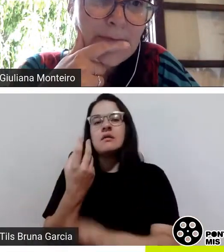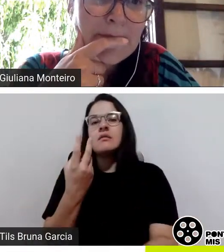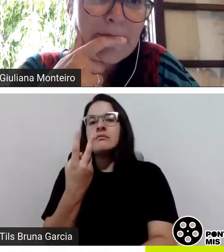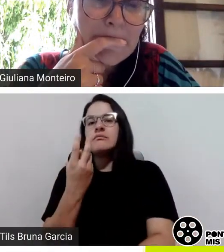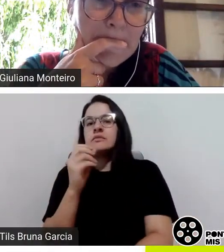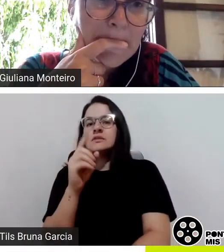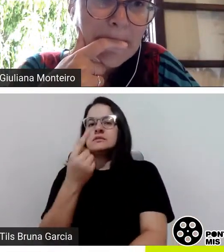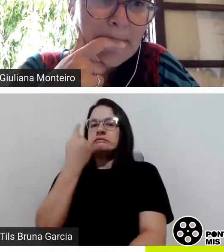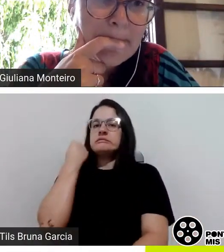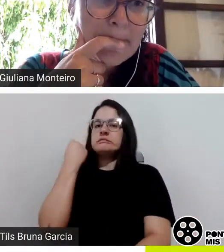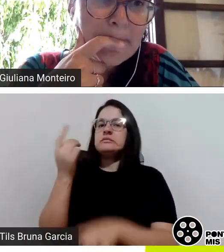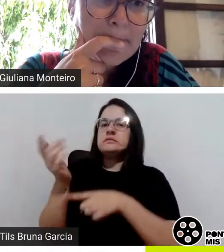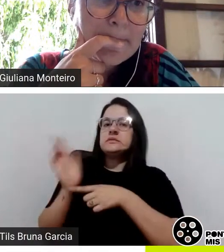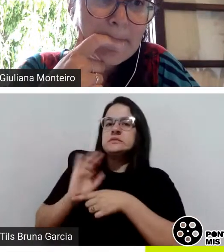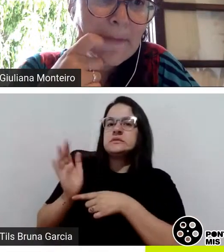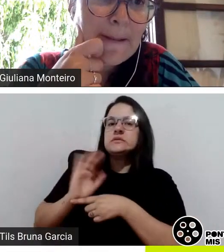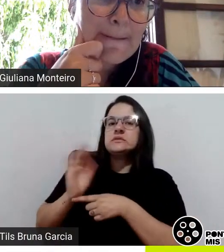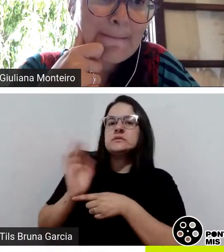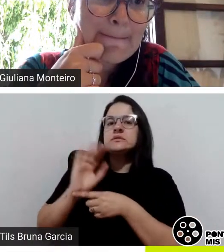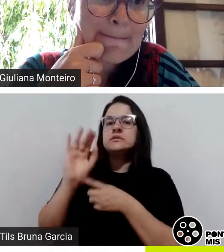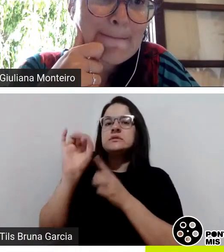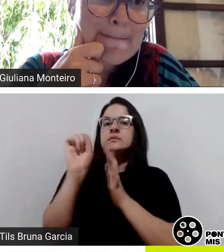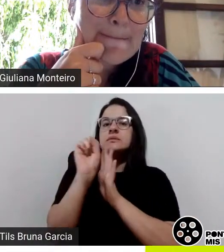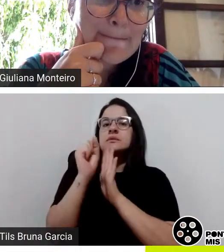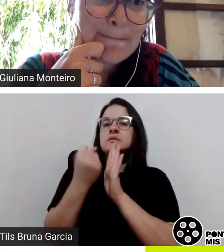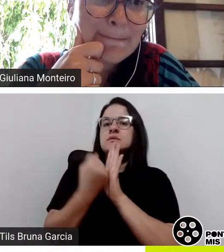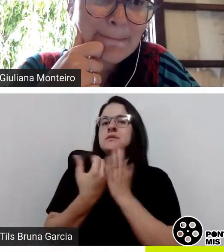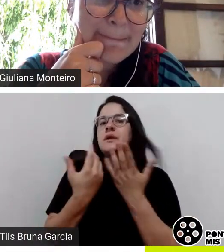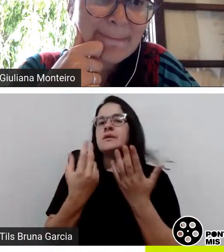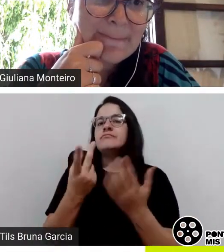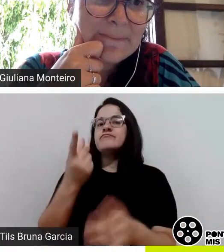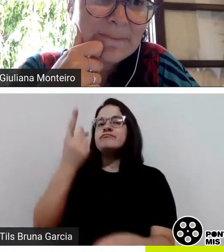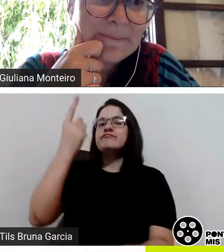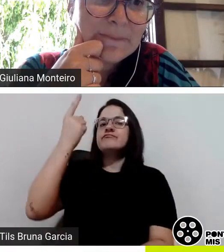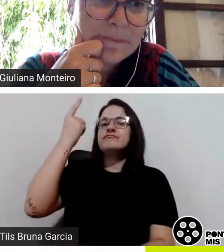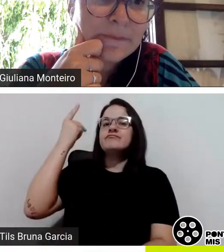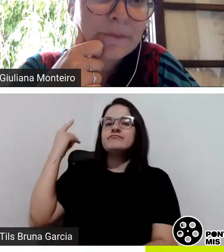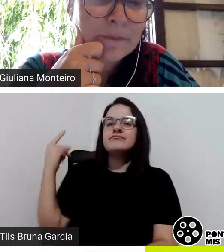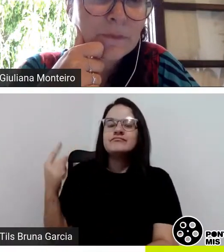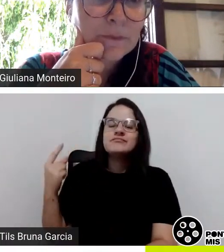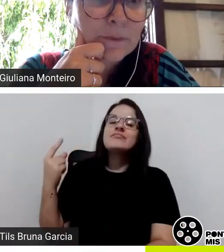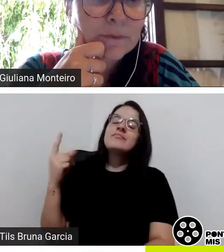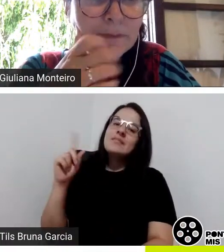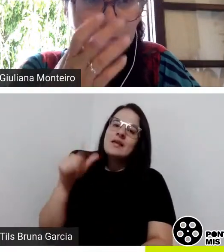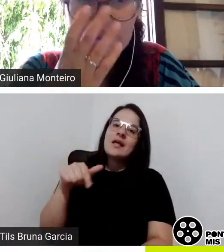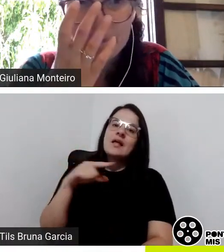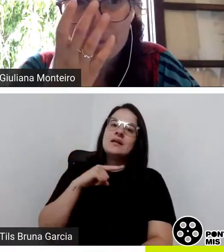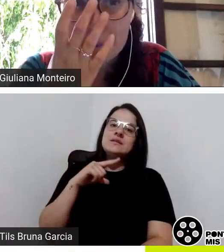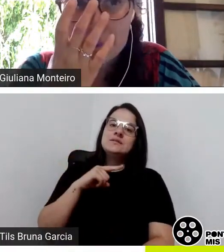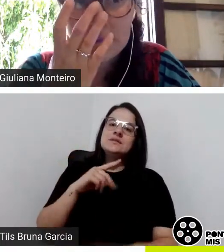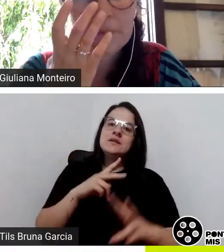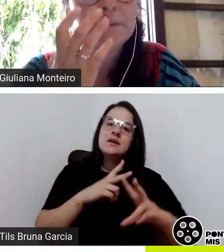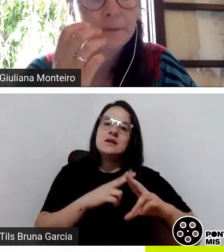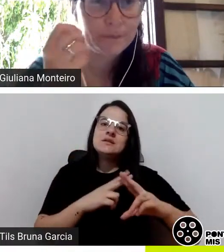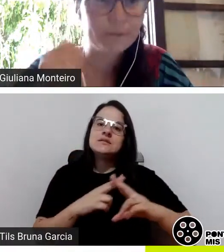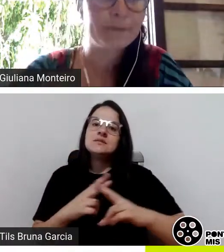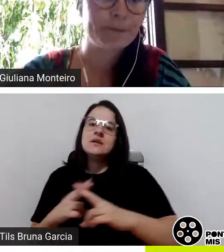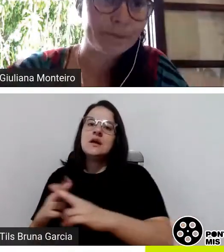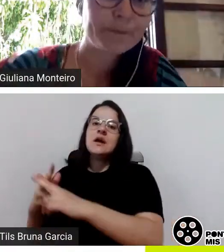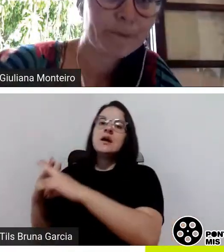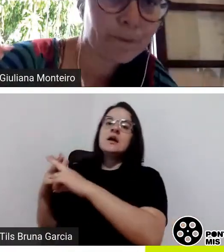televisão, o século da 21 é o das séries, né? Inteligência